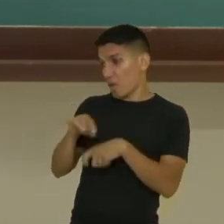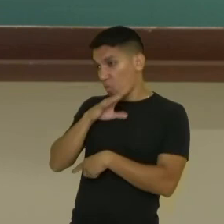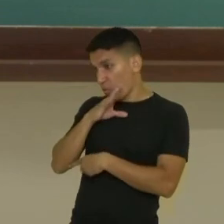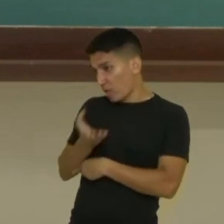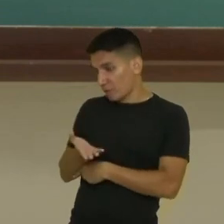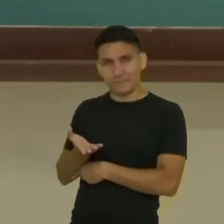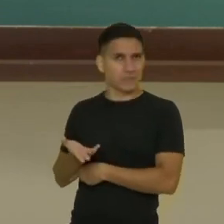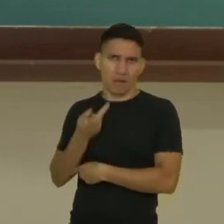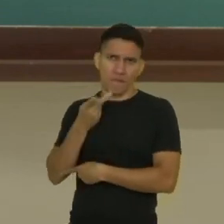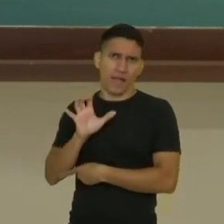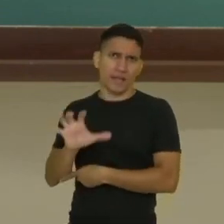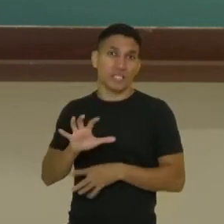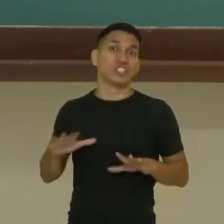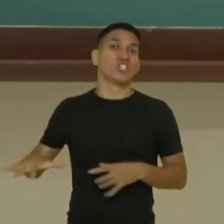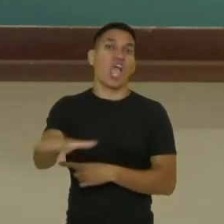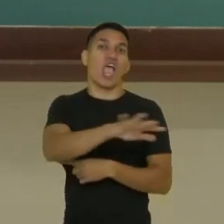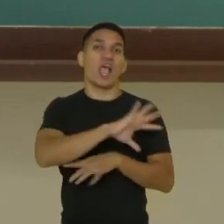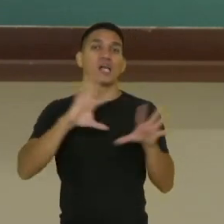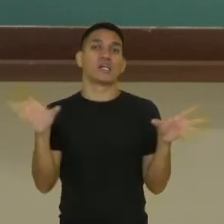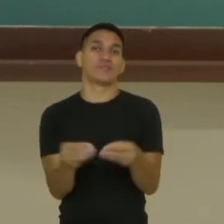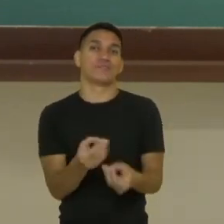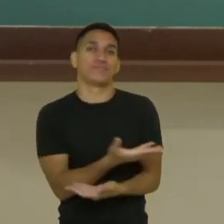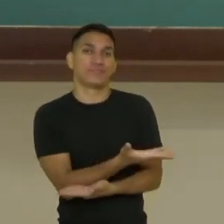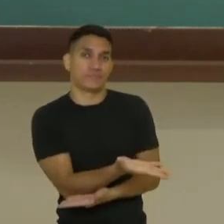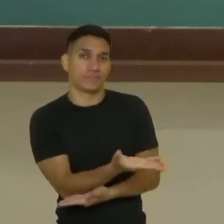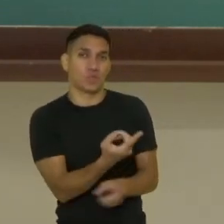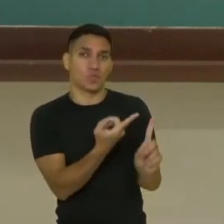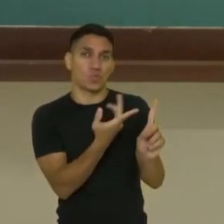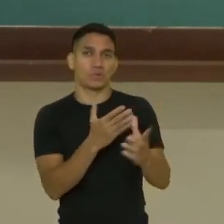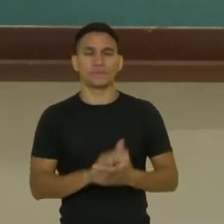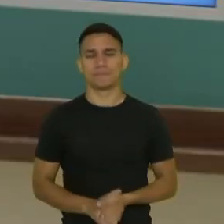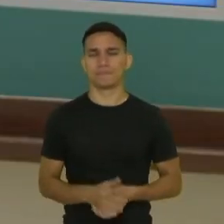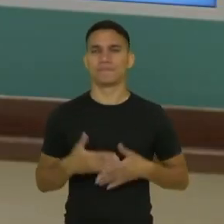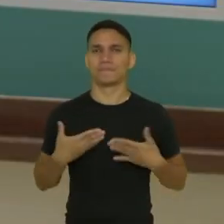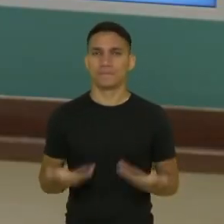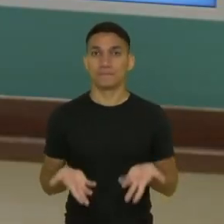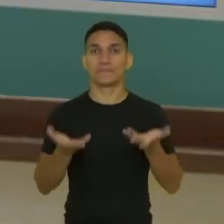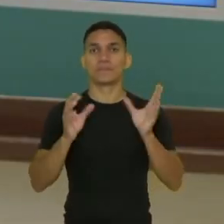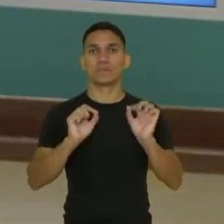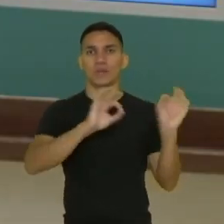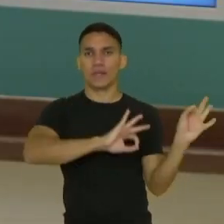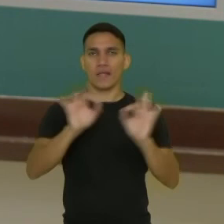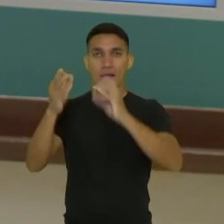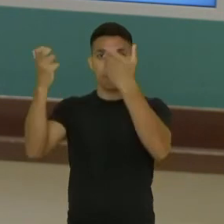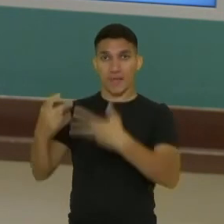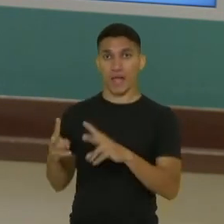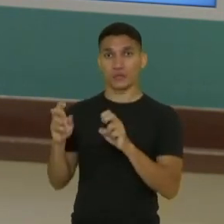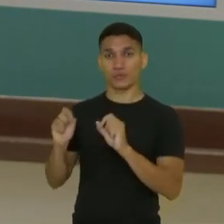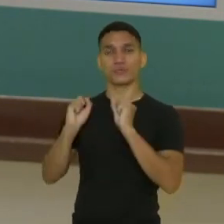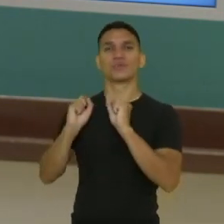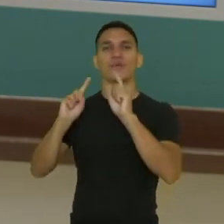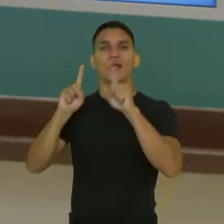Essa é a falácia da generalização. Certo, gente? Bom, neste vídeo nós